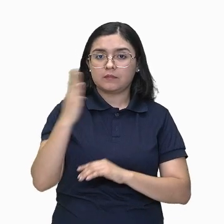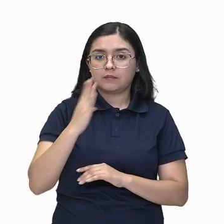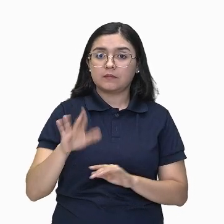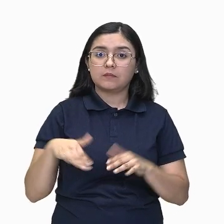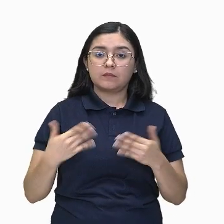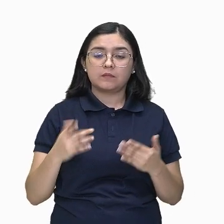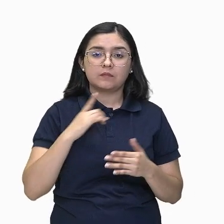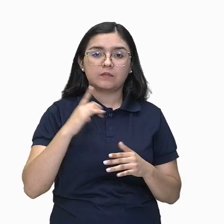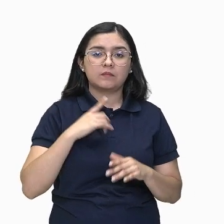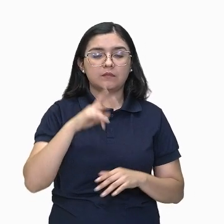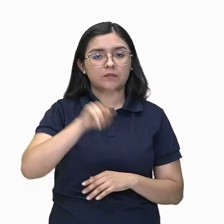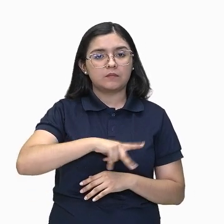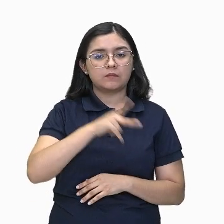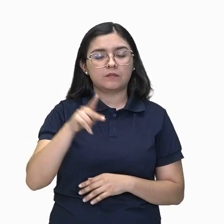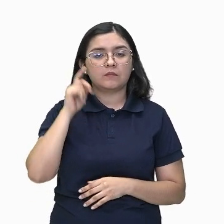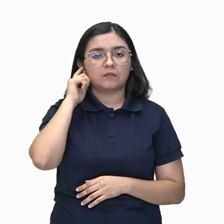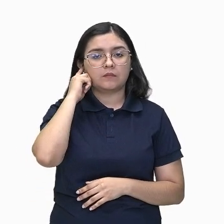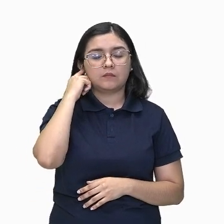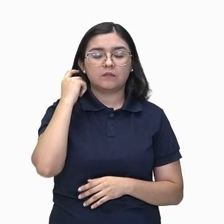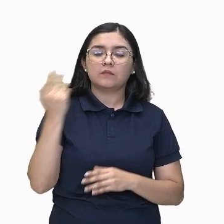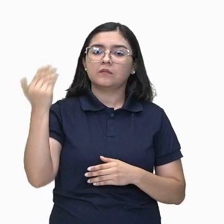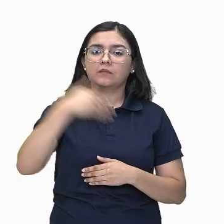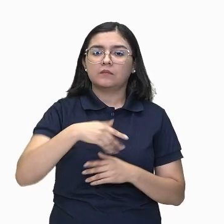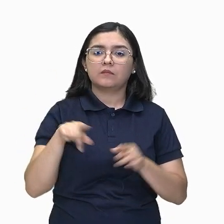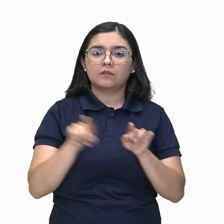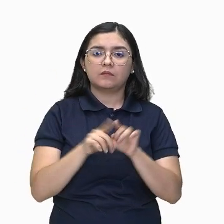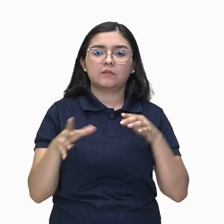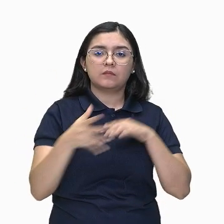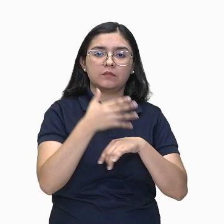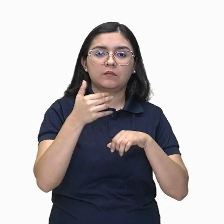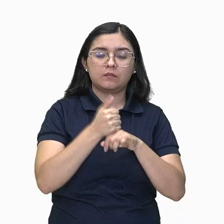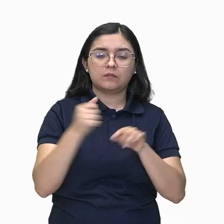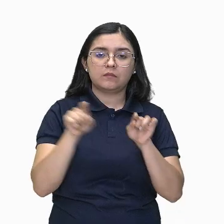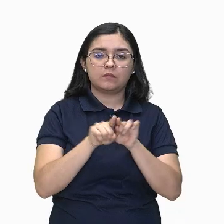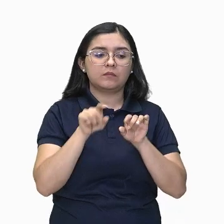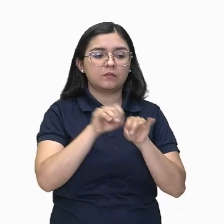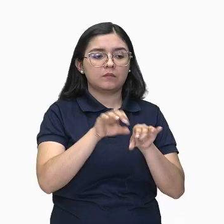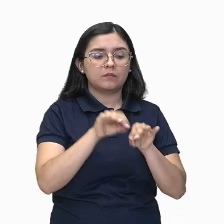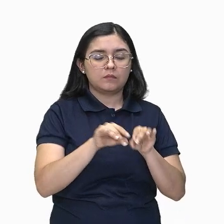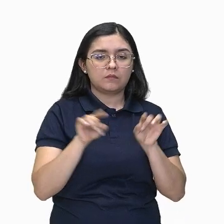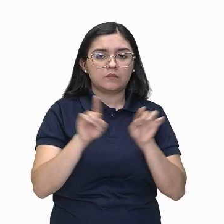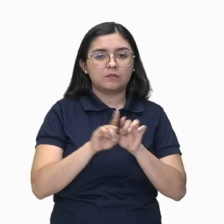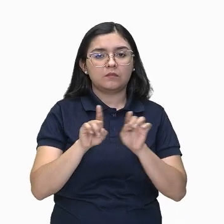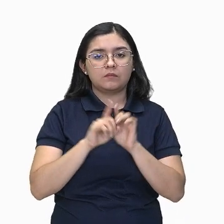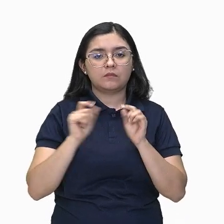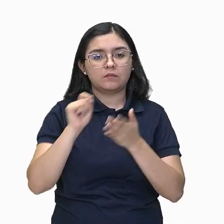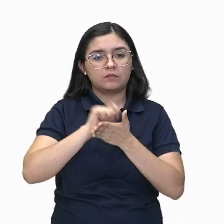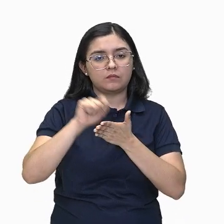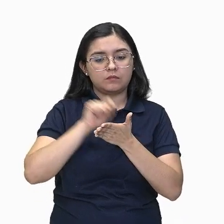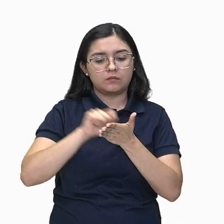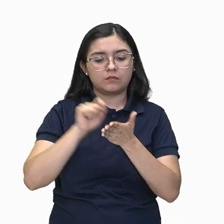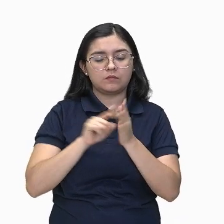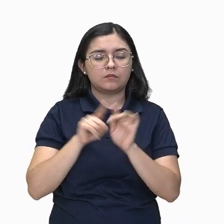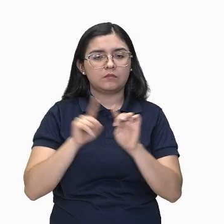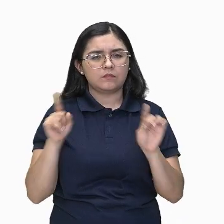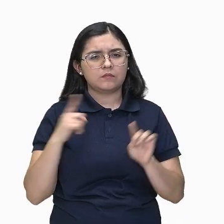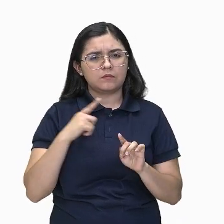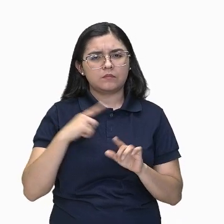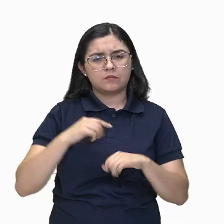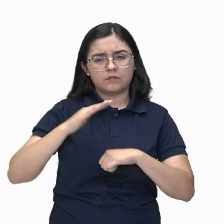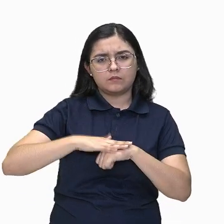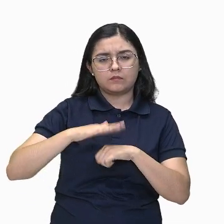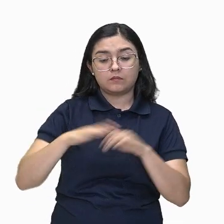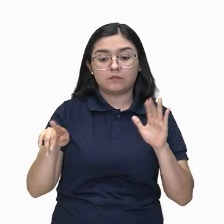eram padres que vinham colonizar, fazer parte da colonização, escreviam, mas quando a gente tem algo